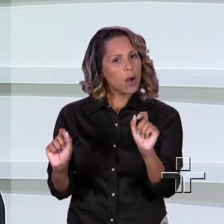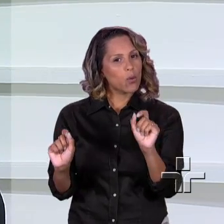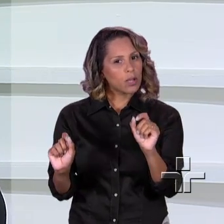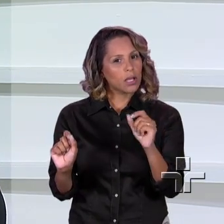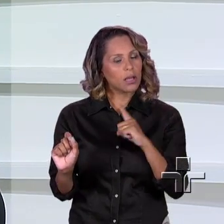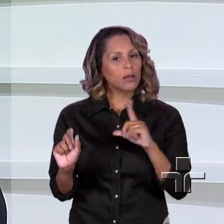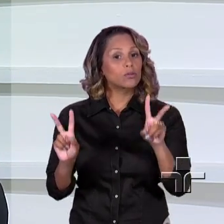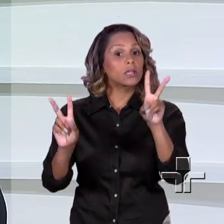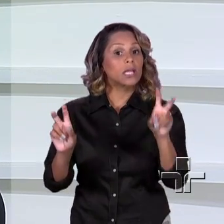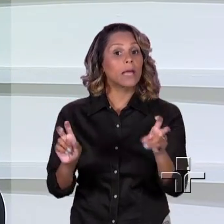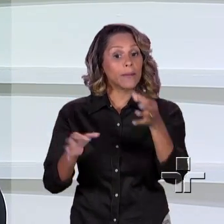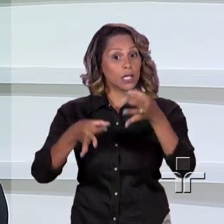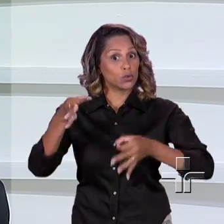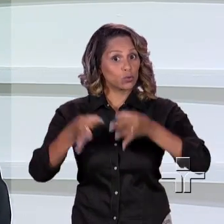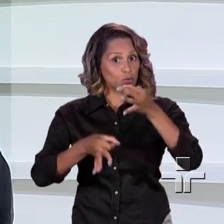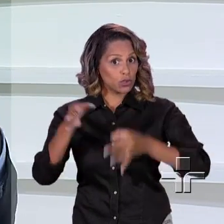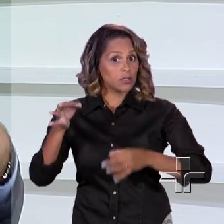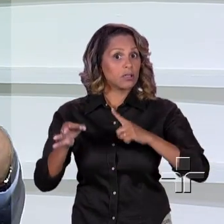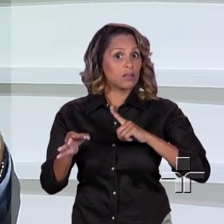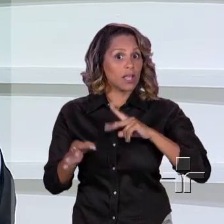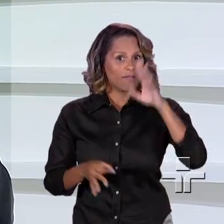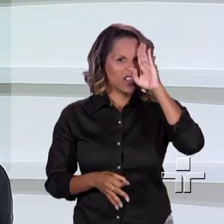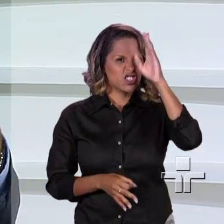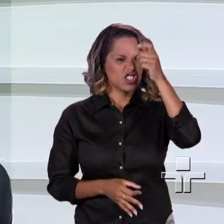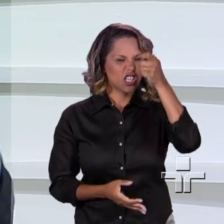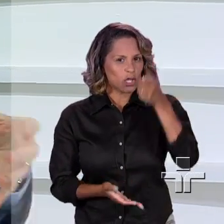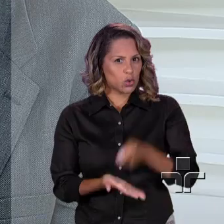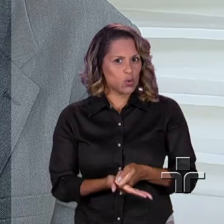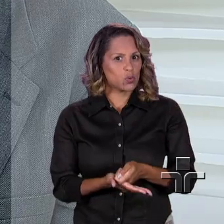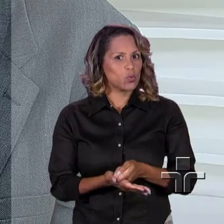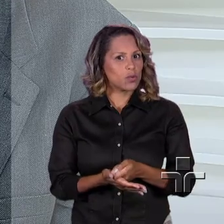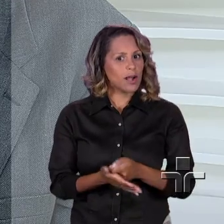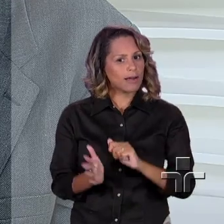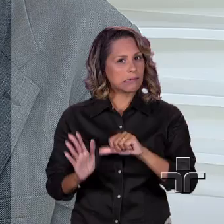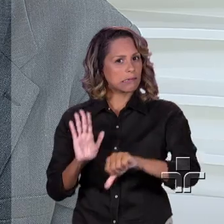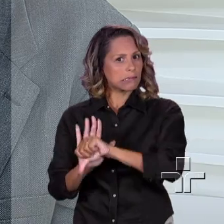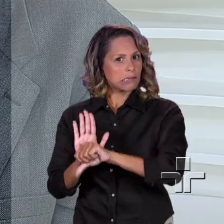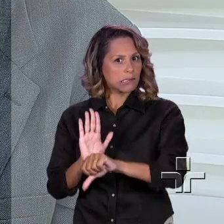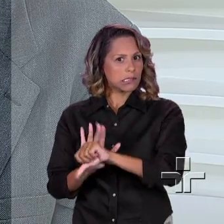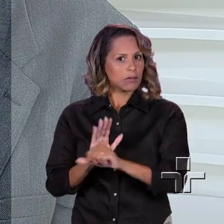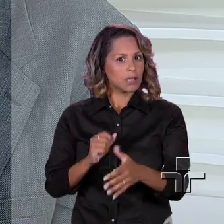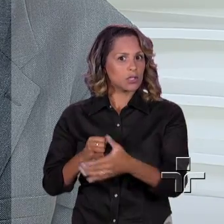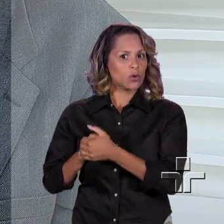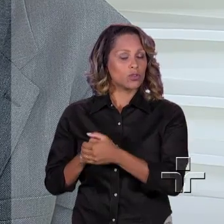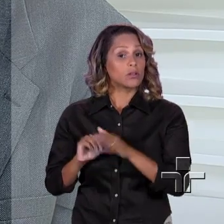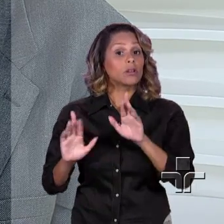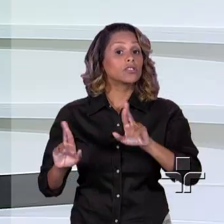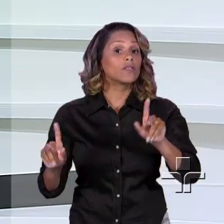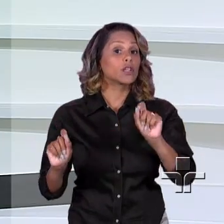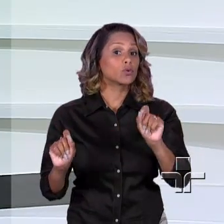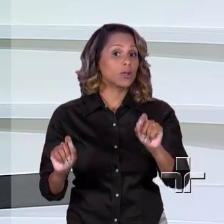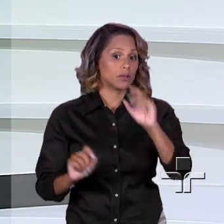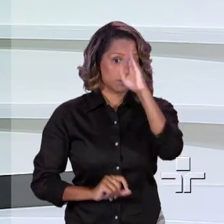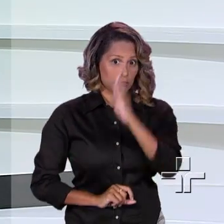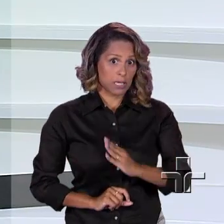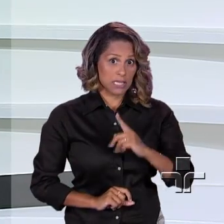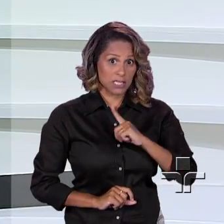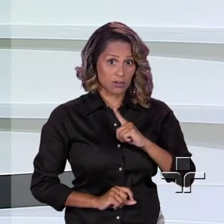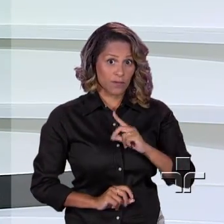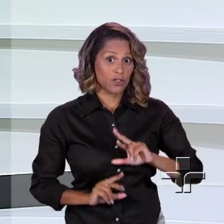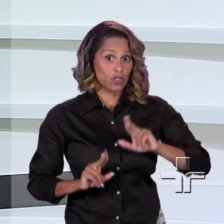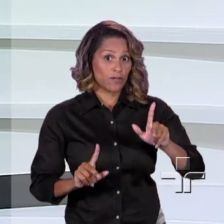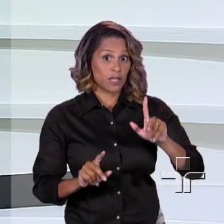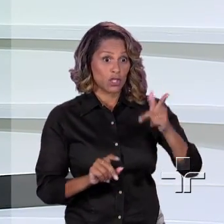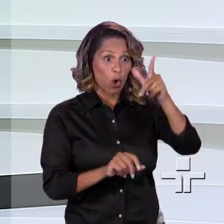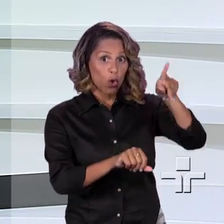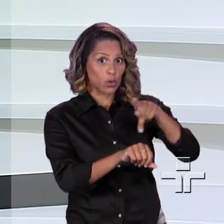relação aos crimes da ditadura, ou seja, o Brasil, diferentemente de todos os países aqui do continente, não faz justiça, insiste em não